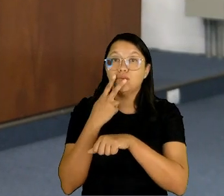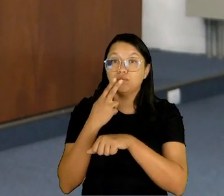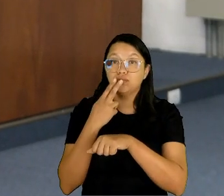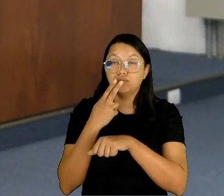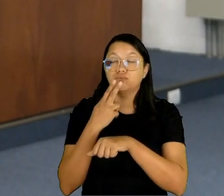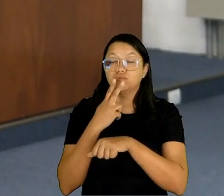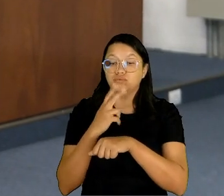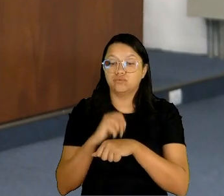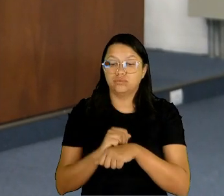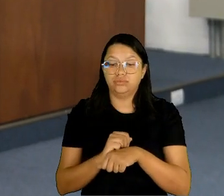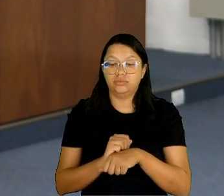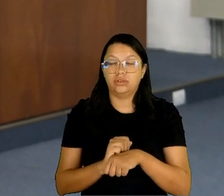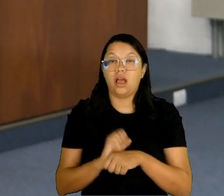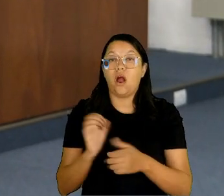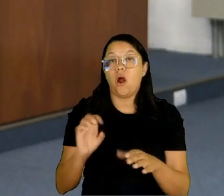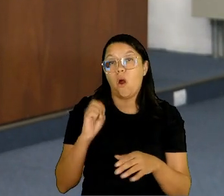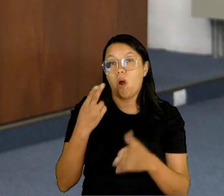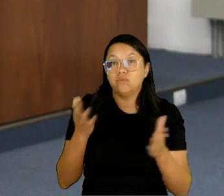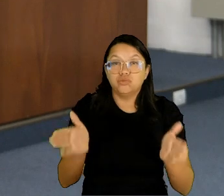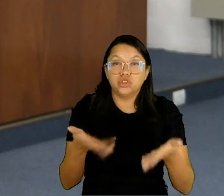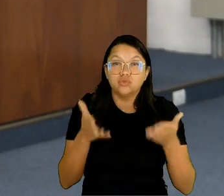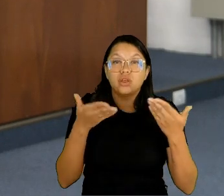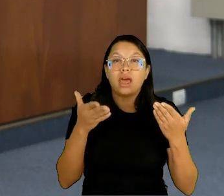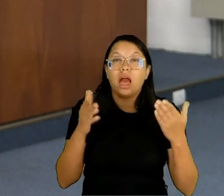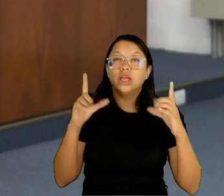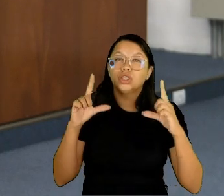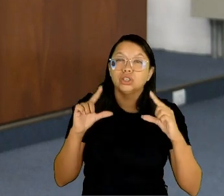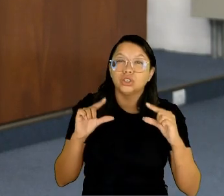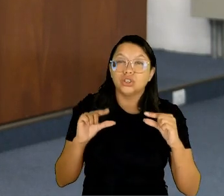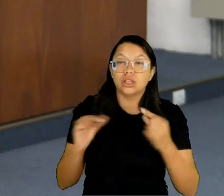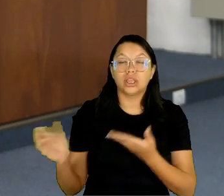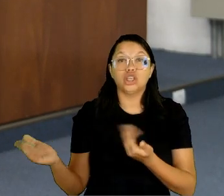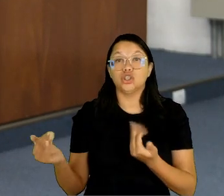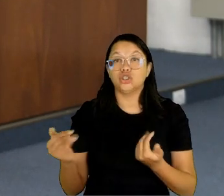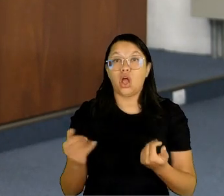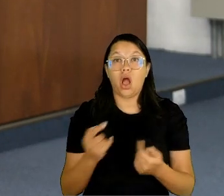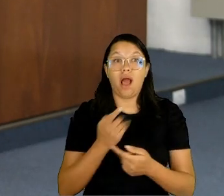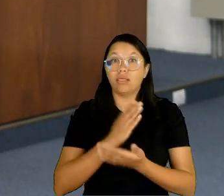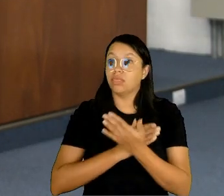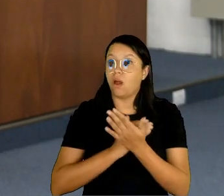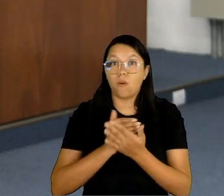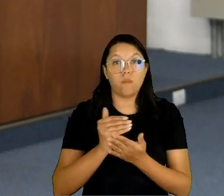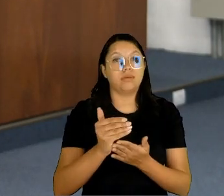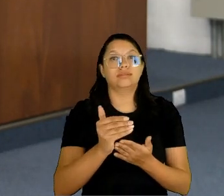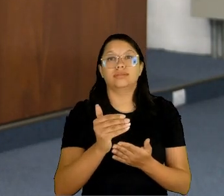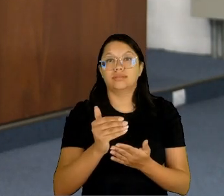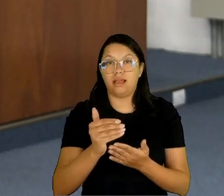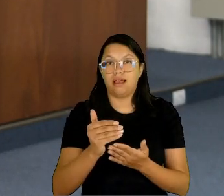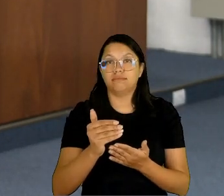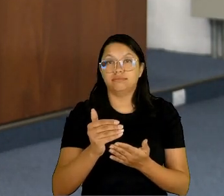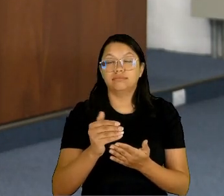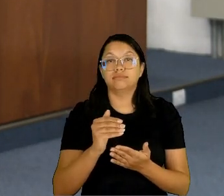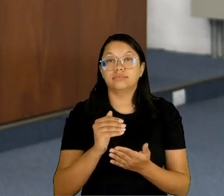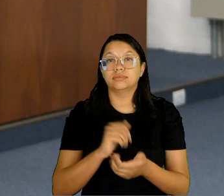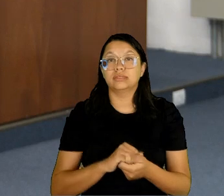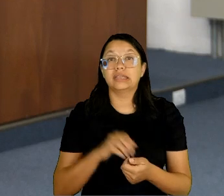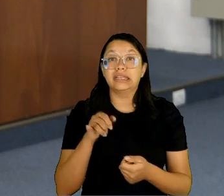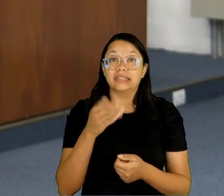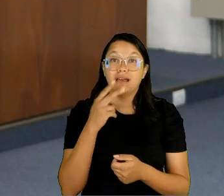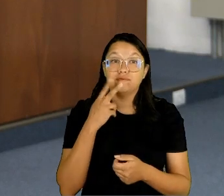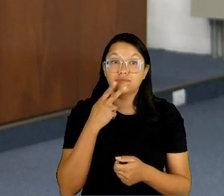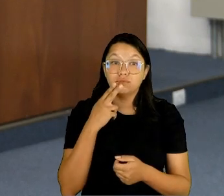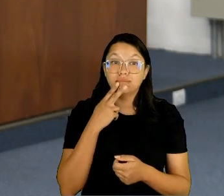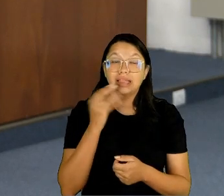fumar, mas é algo que a gente consegue estimular os pacientes desde jovens a não começarem a fumar, ou caso ele